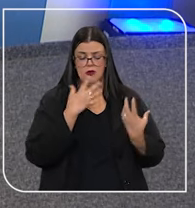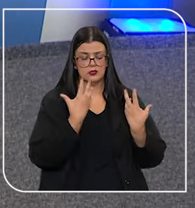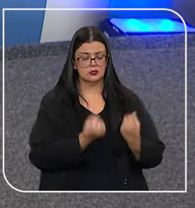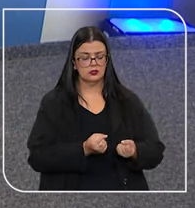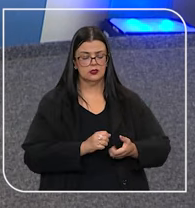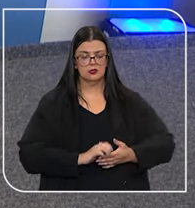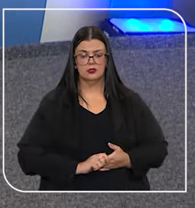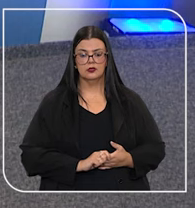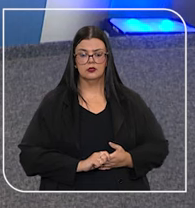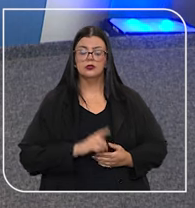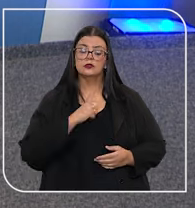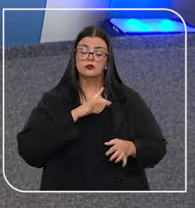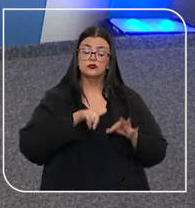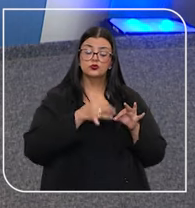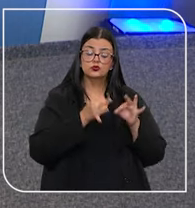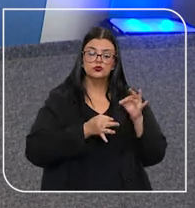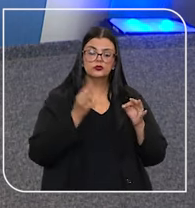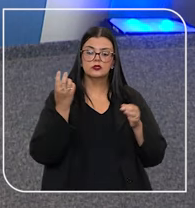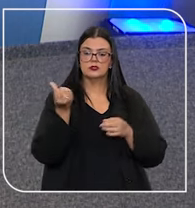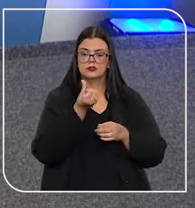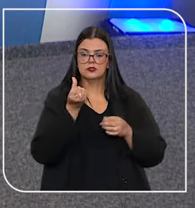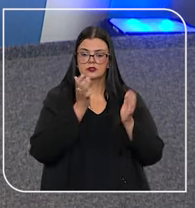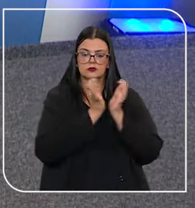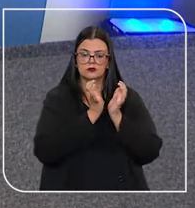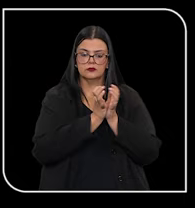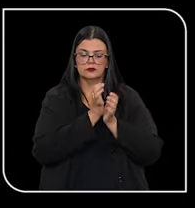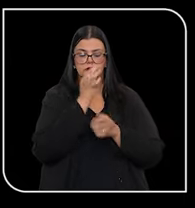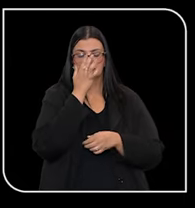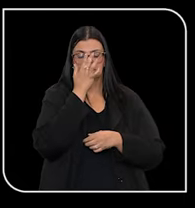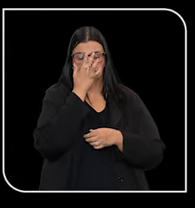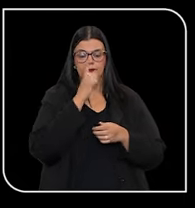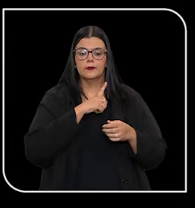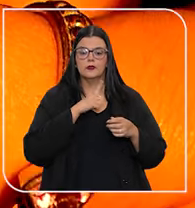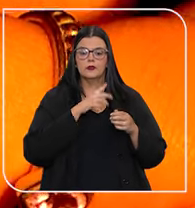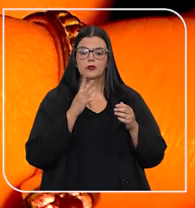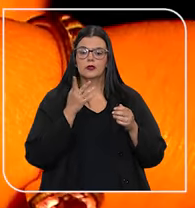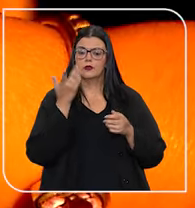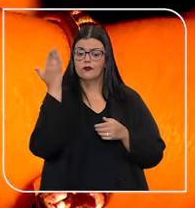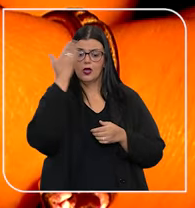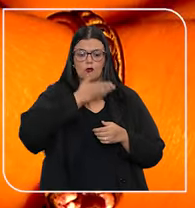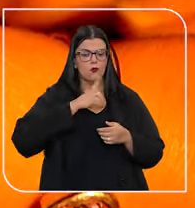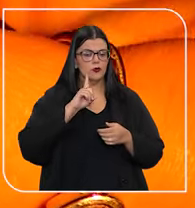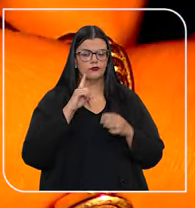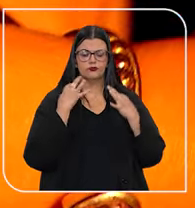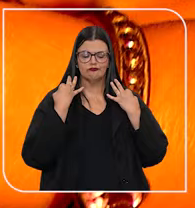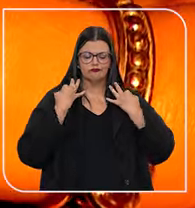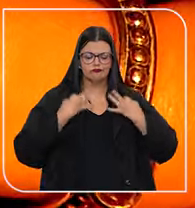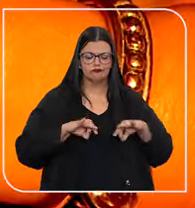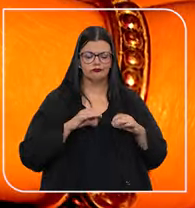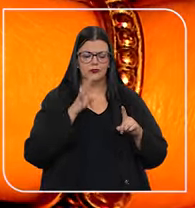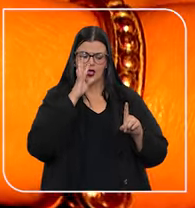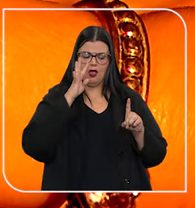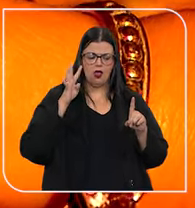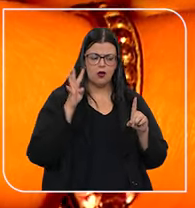essa versão o caso foi julgado pela Sexta turma para o colegiado não houve comprovação adequada de que o acusado tenha